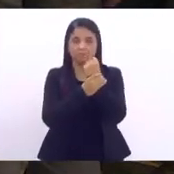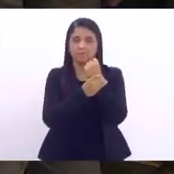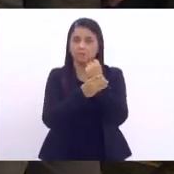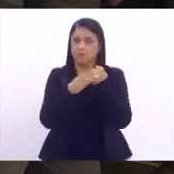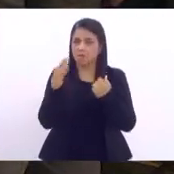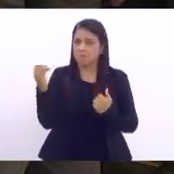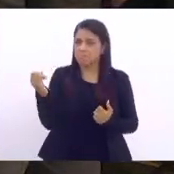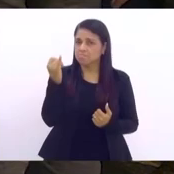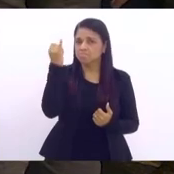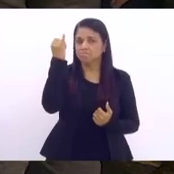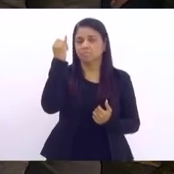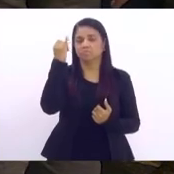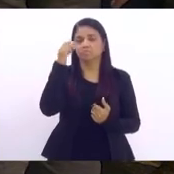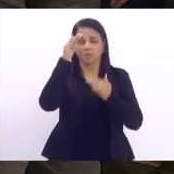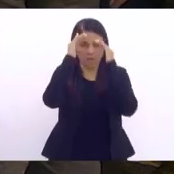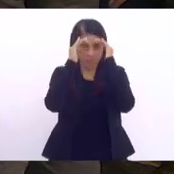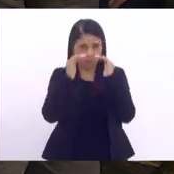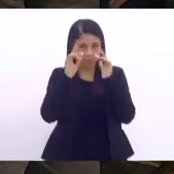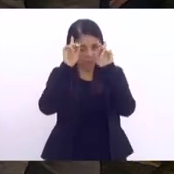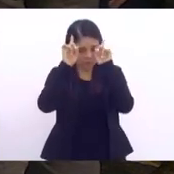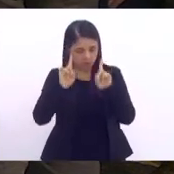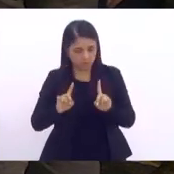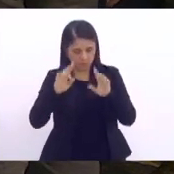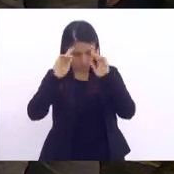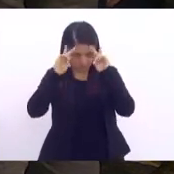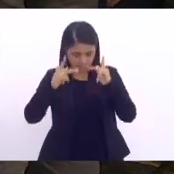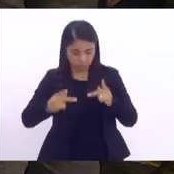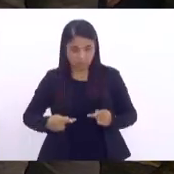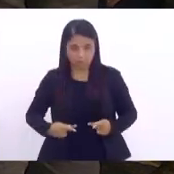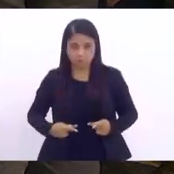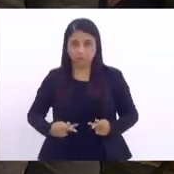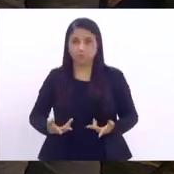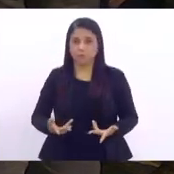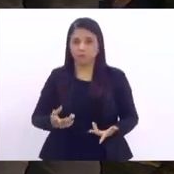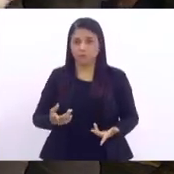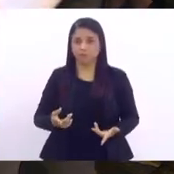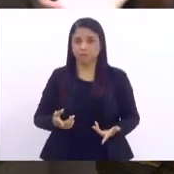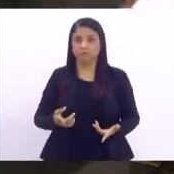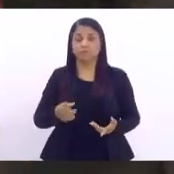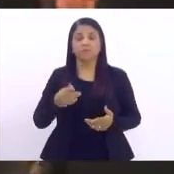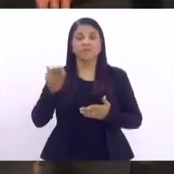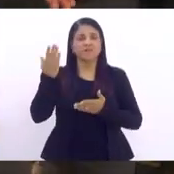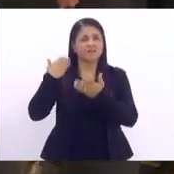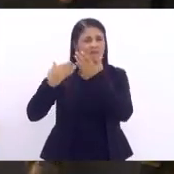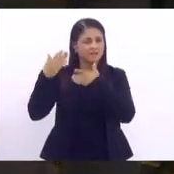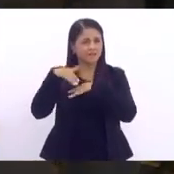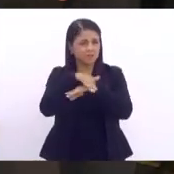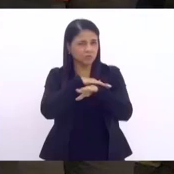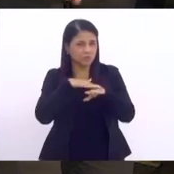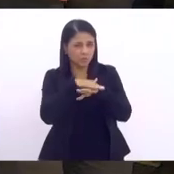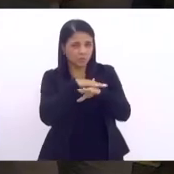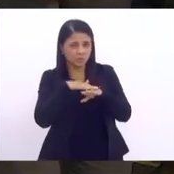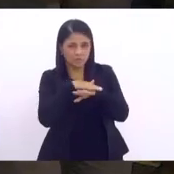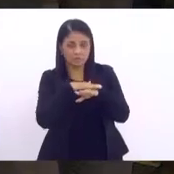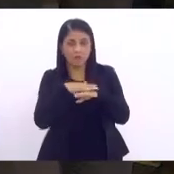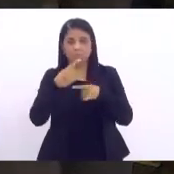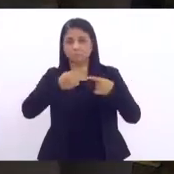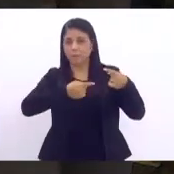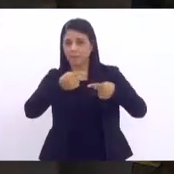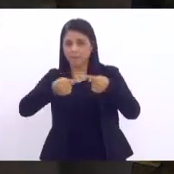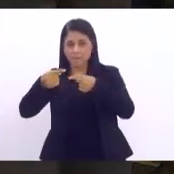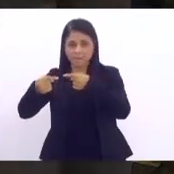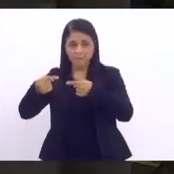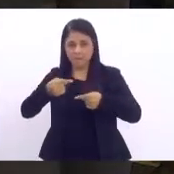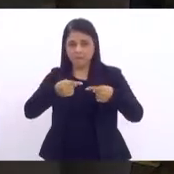de respeito aos direitos humanos. E lá atrás, quando falávamos, inclusive, desse debate de recriação